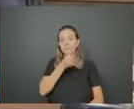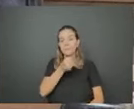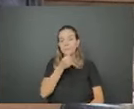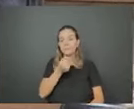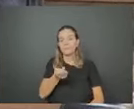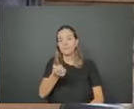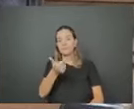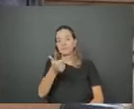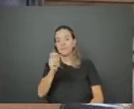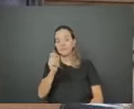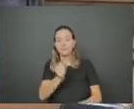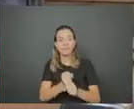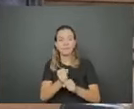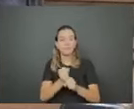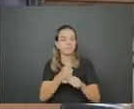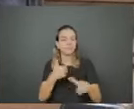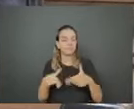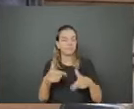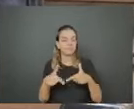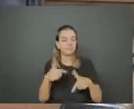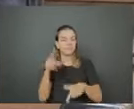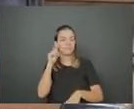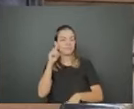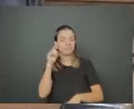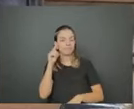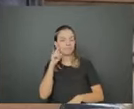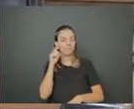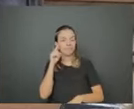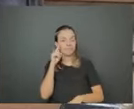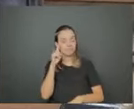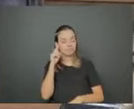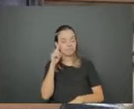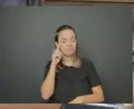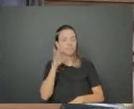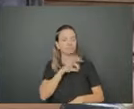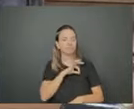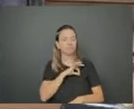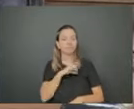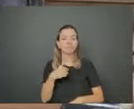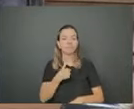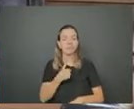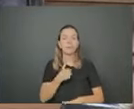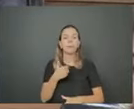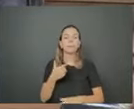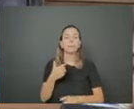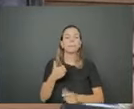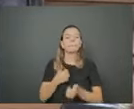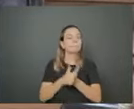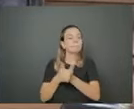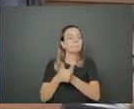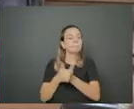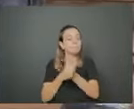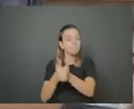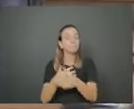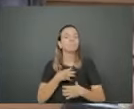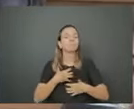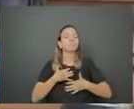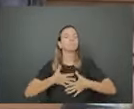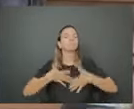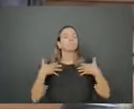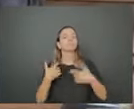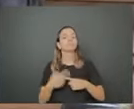anos, cobrindo o dia a dia da Polícia Militar. E sempre tive muito orgulho disso, porque eu acompanhei de perto,